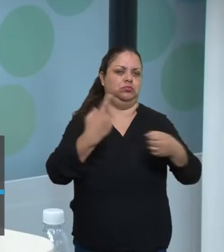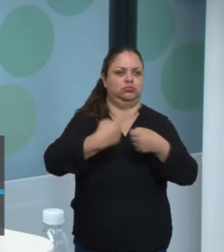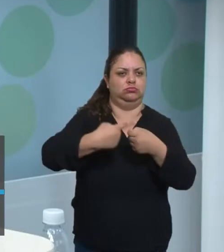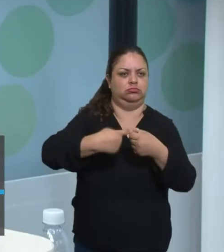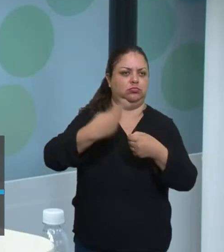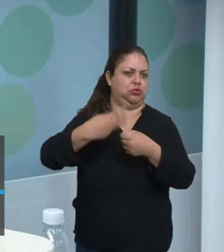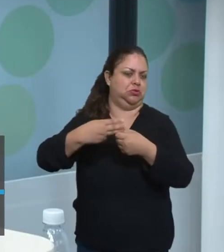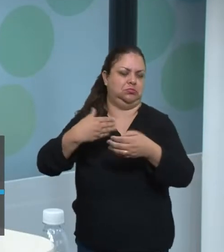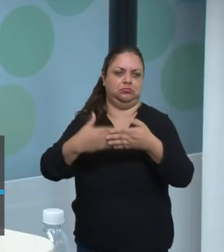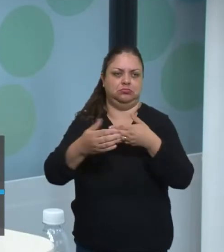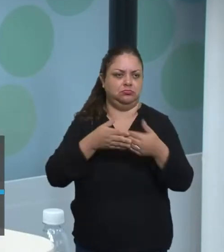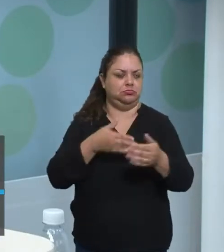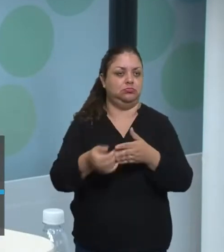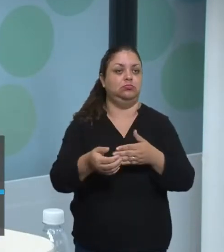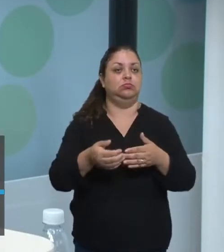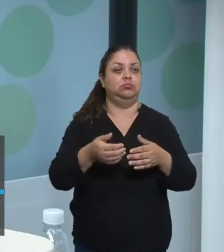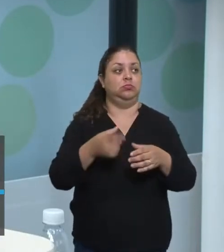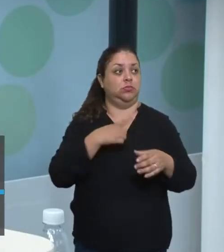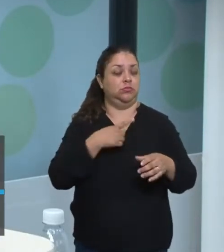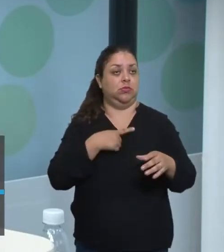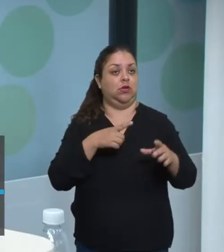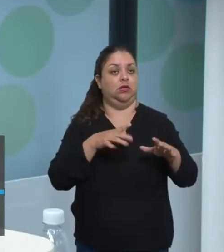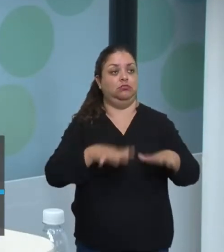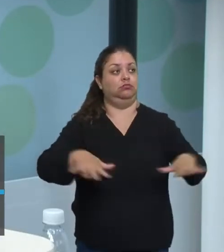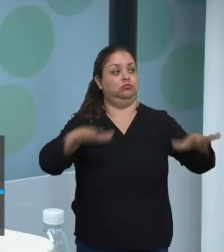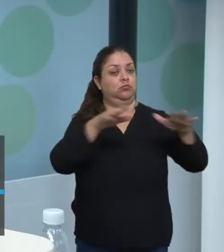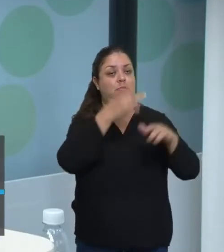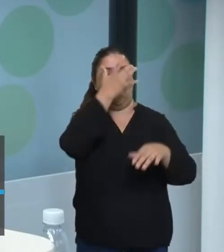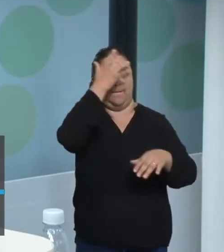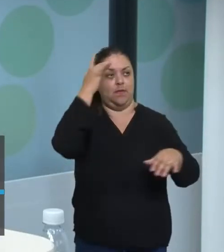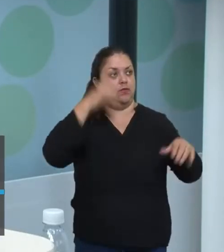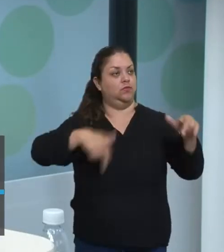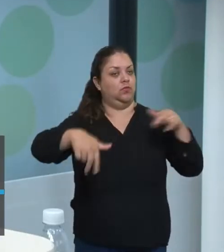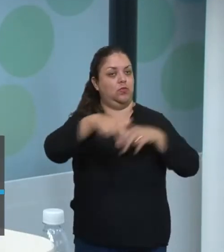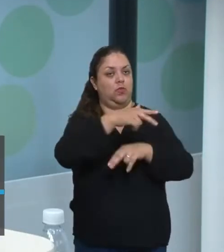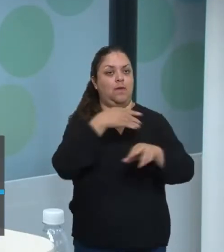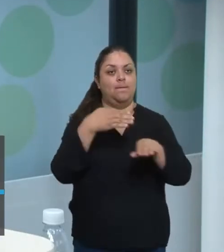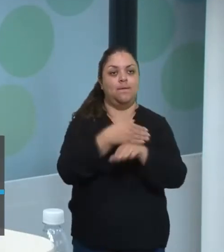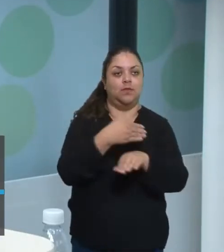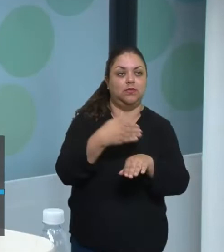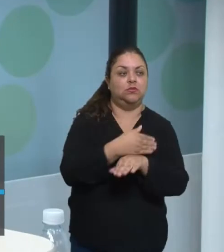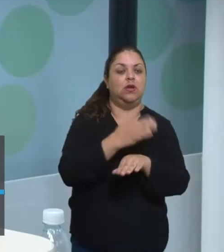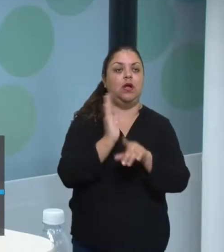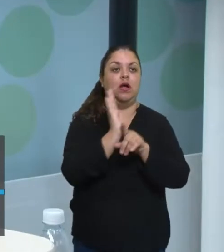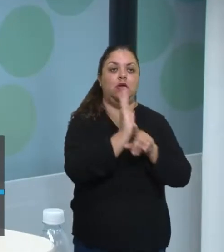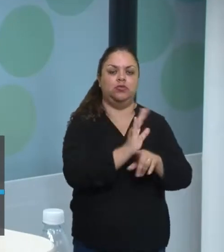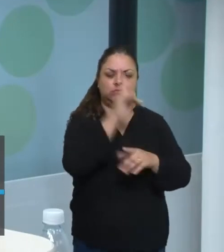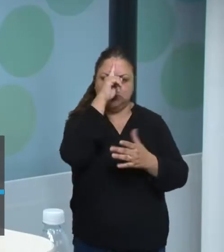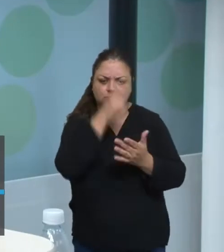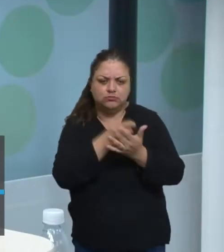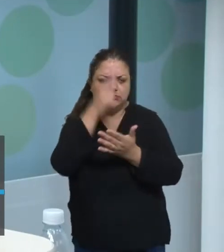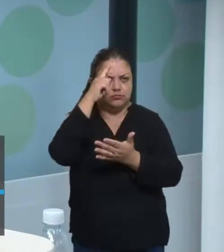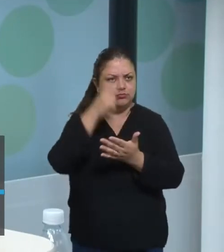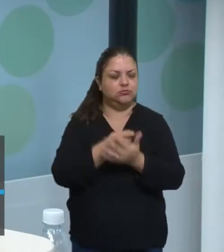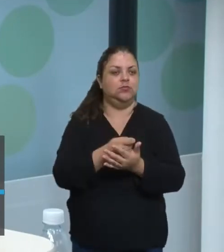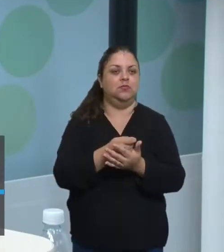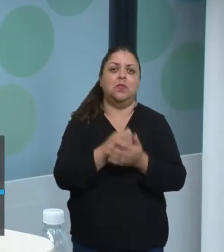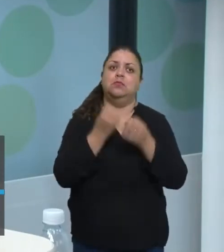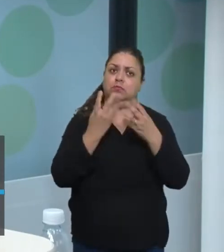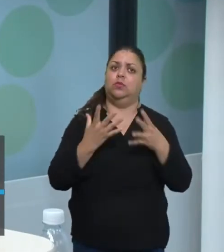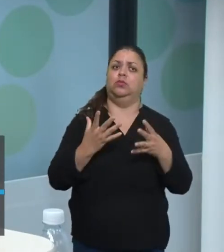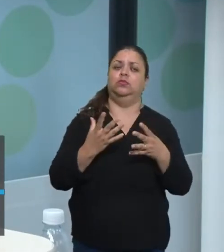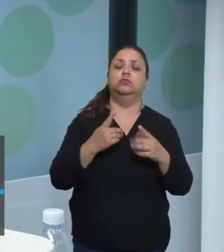tem por exemplo as pessoas que estão ali no seu entorno é tô participando das principais decisões Isso é bom né porque